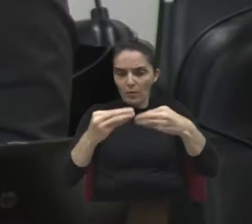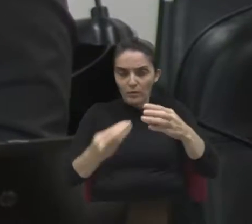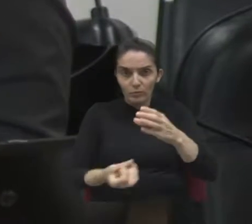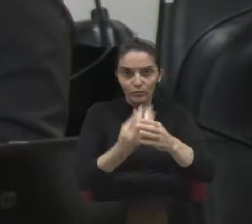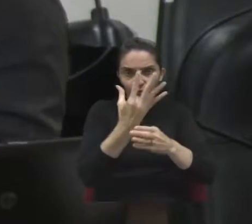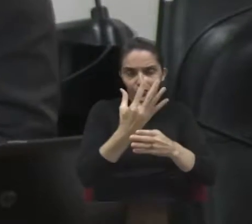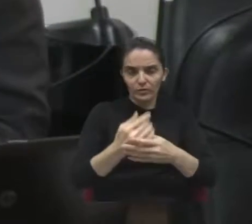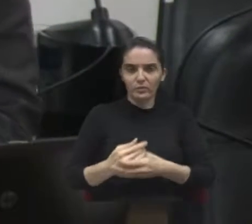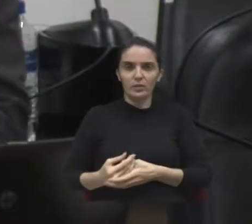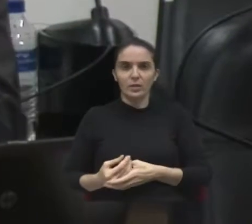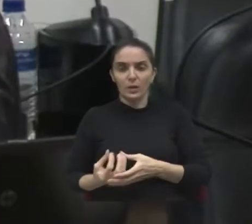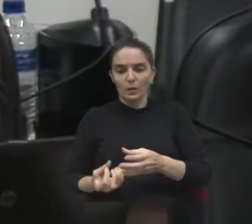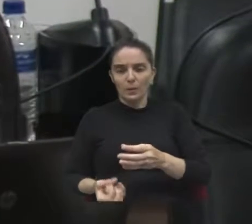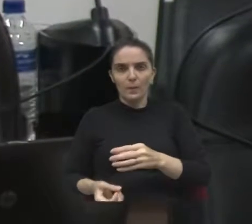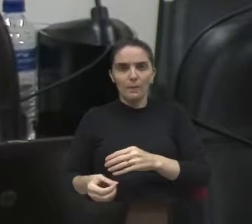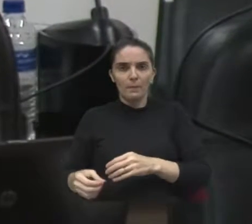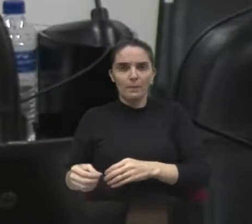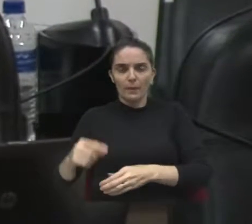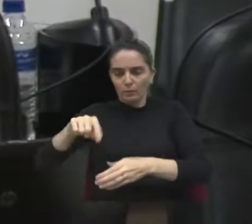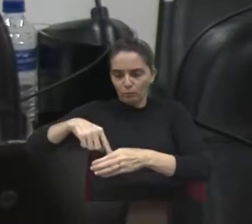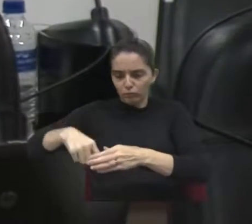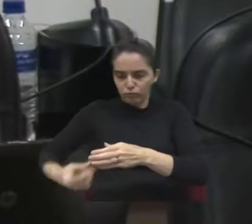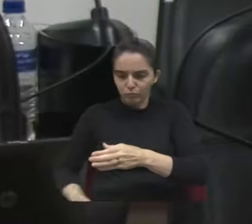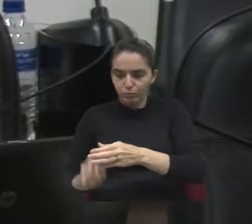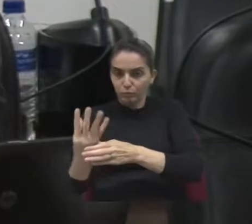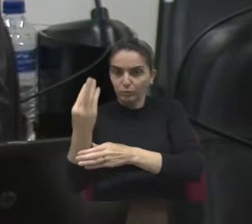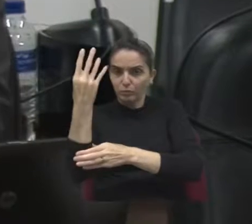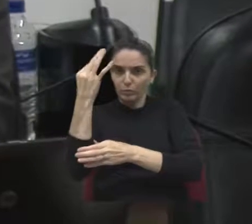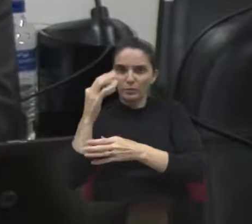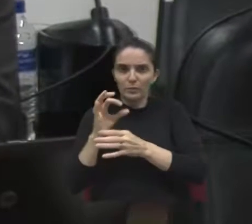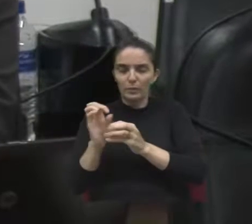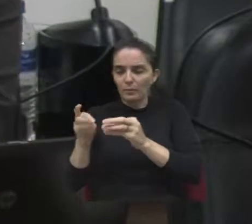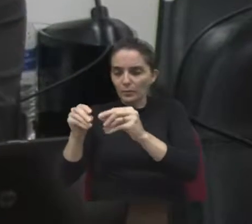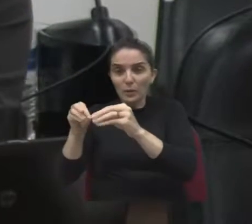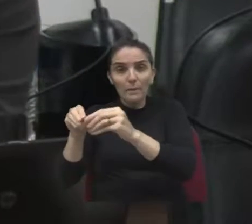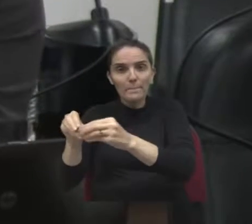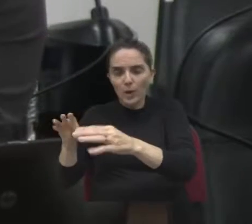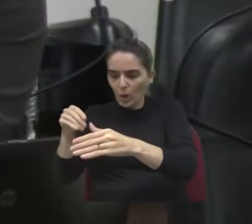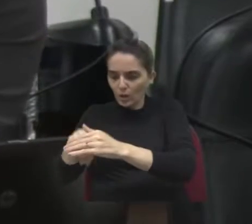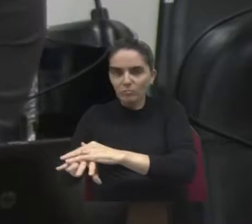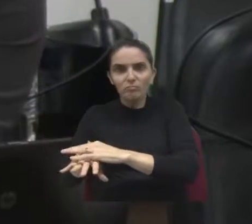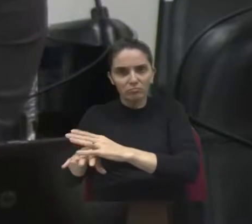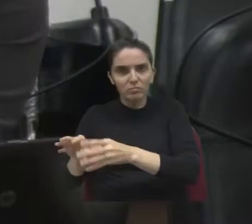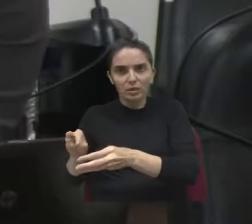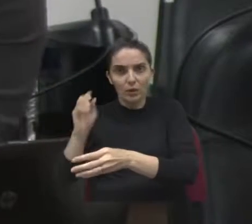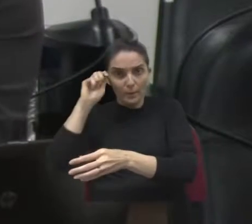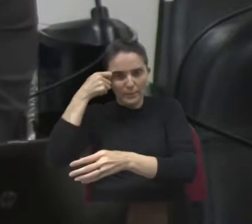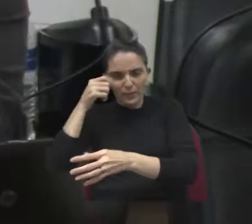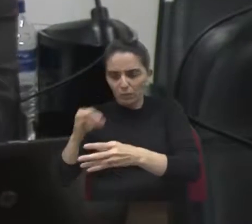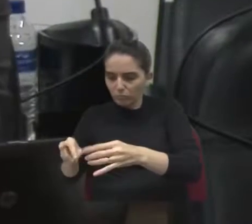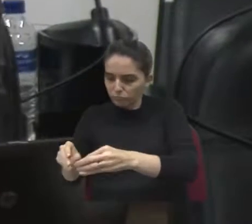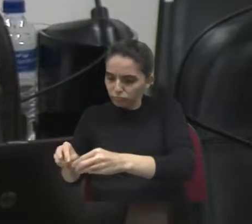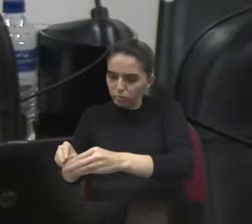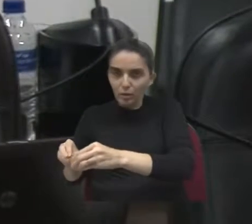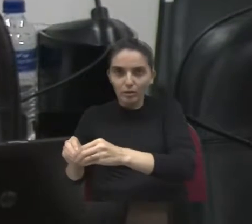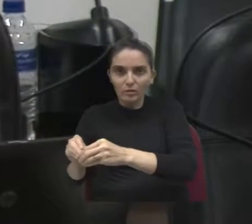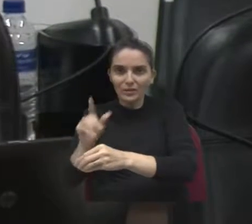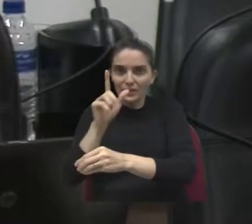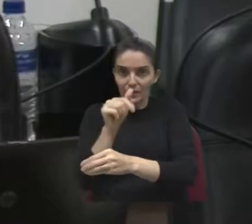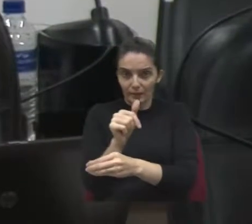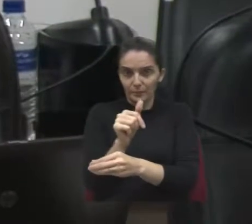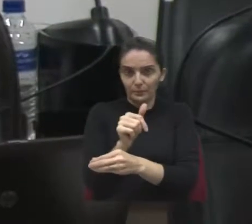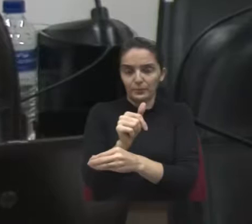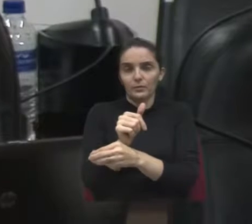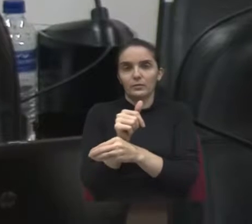de petróleo, ele vem todo granulado. E para que possa haver o processo, é